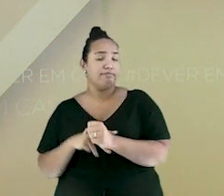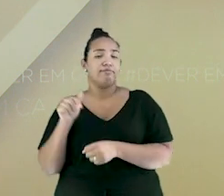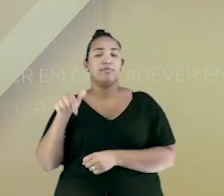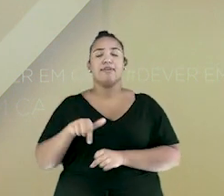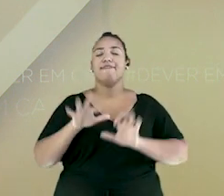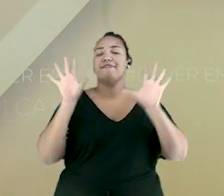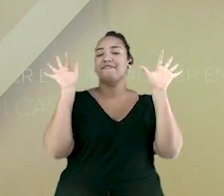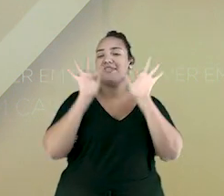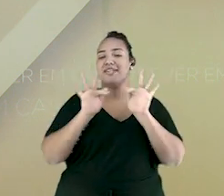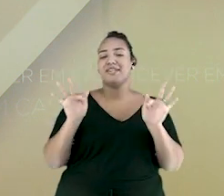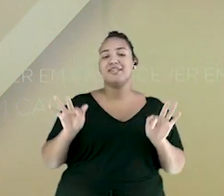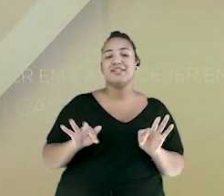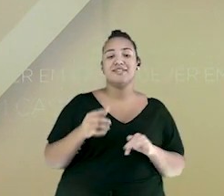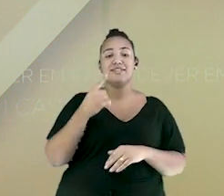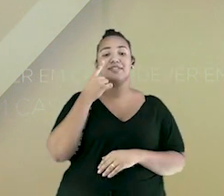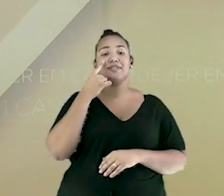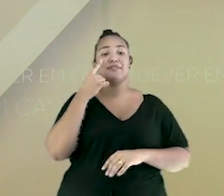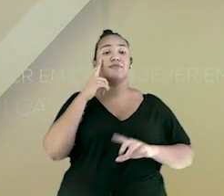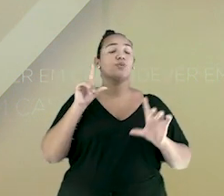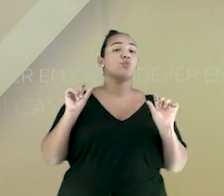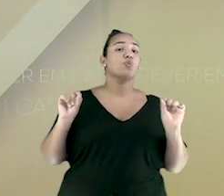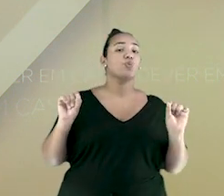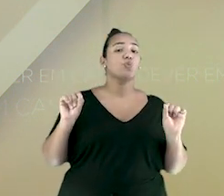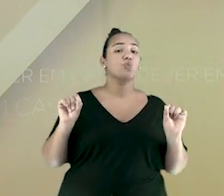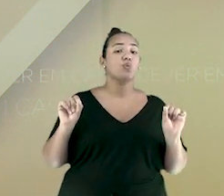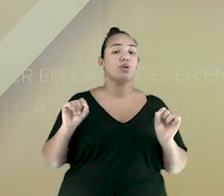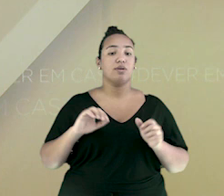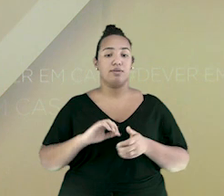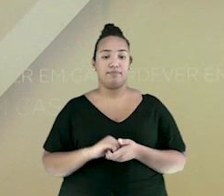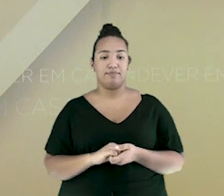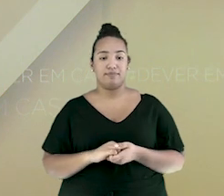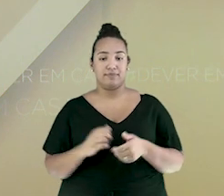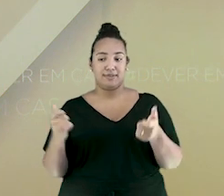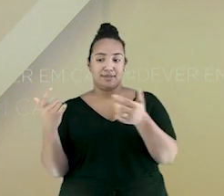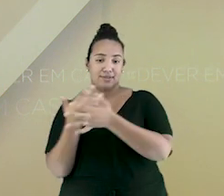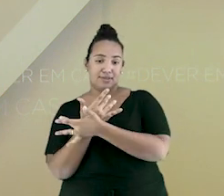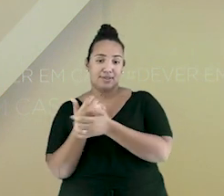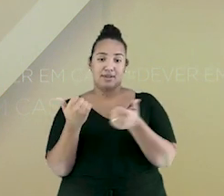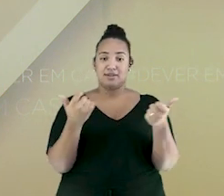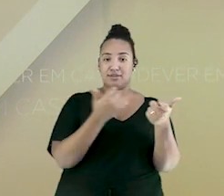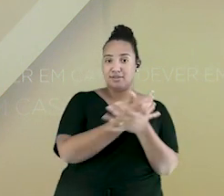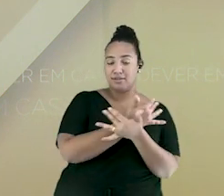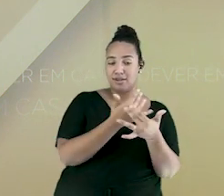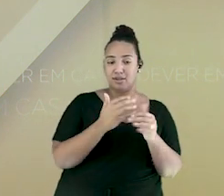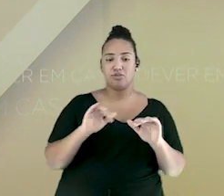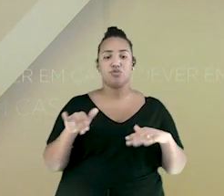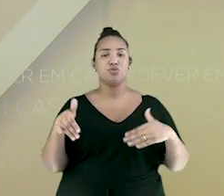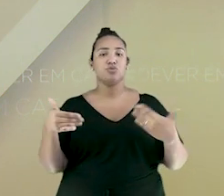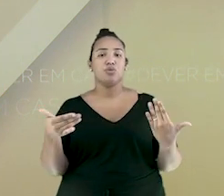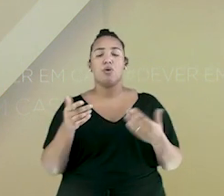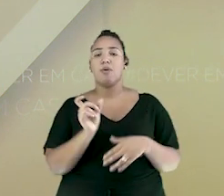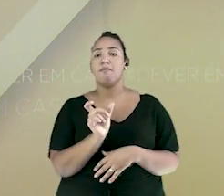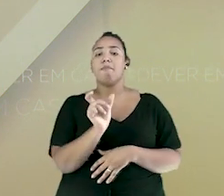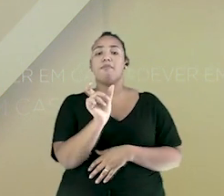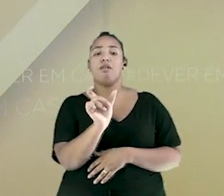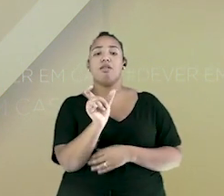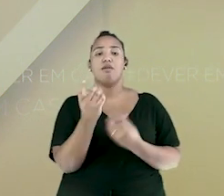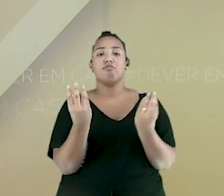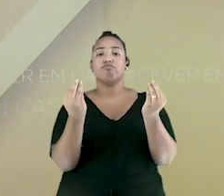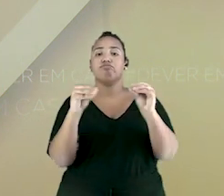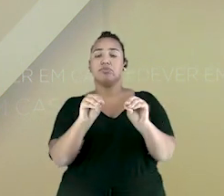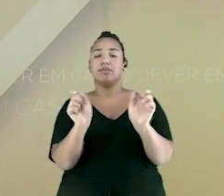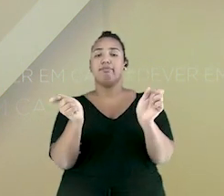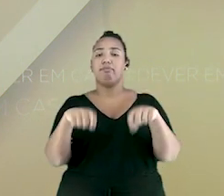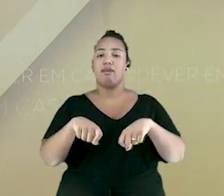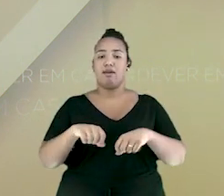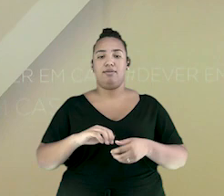Ela ficou feliz quando avistou o entre as 2 cidades. Qual dessas 3 palavras se